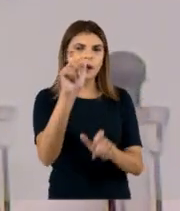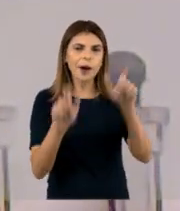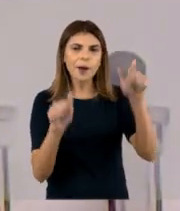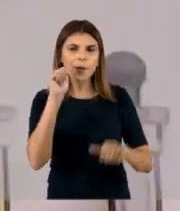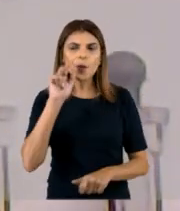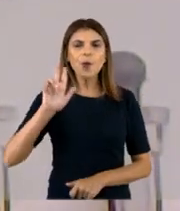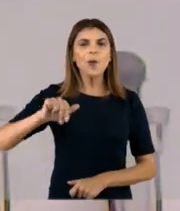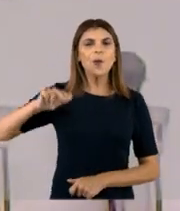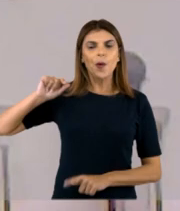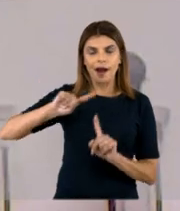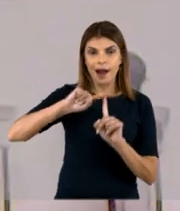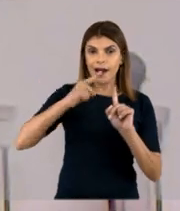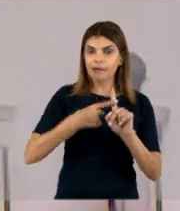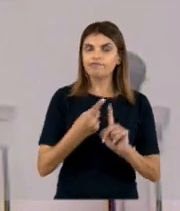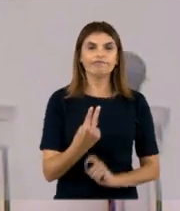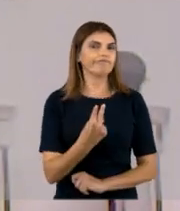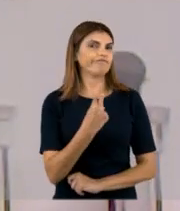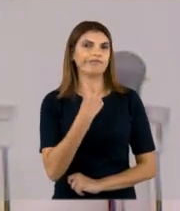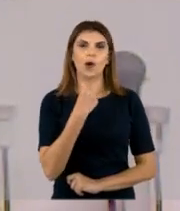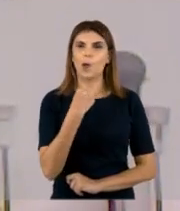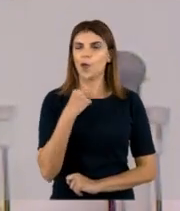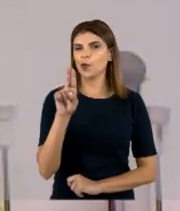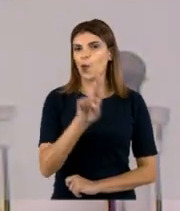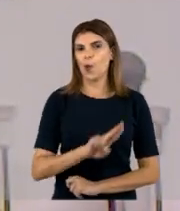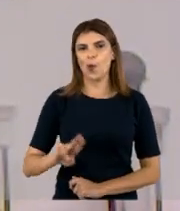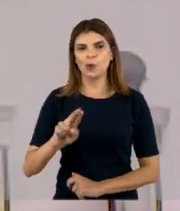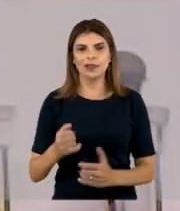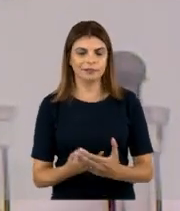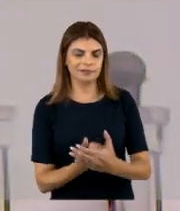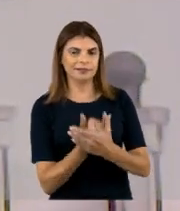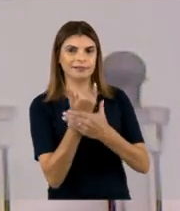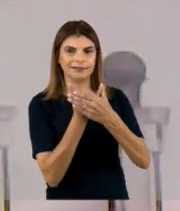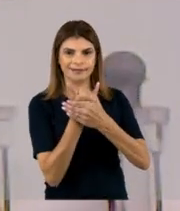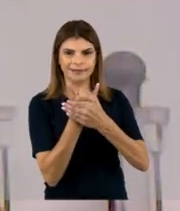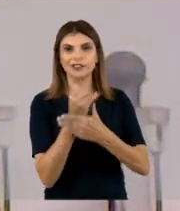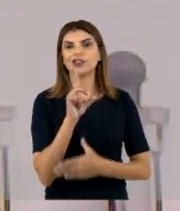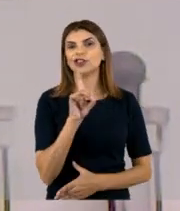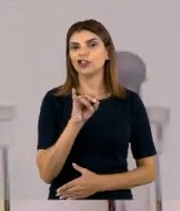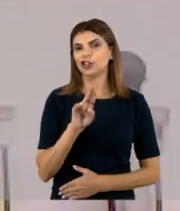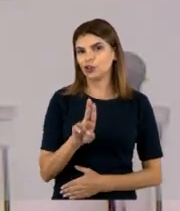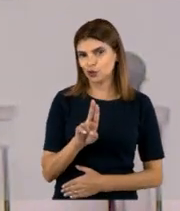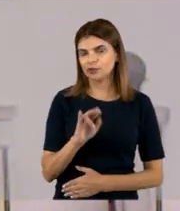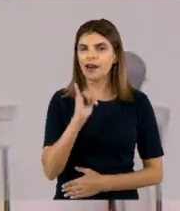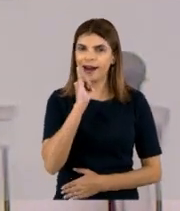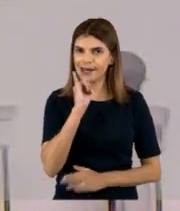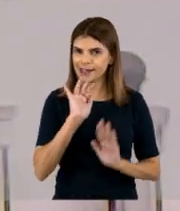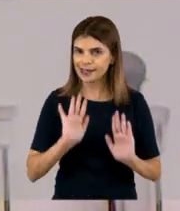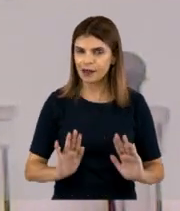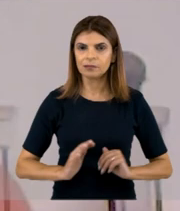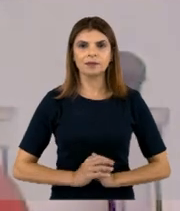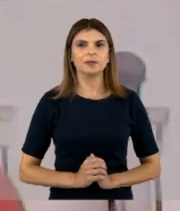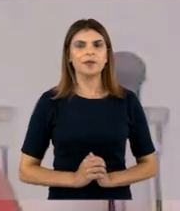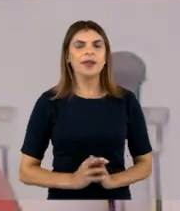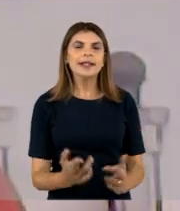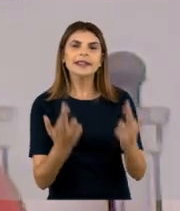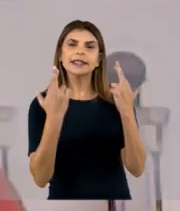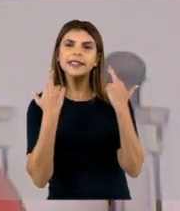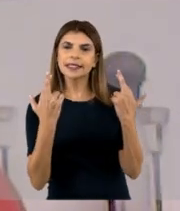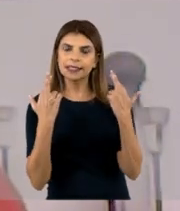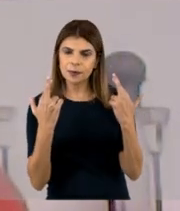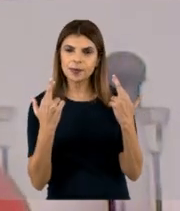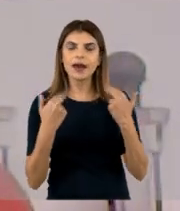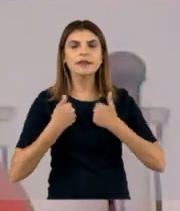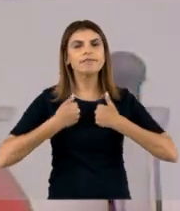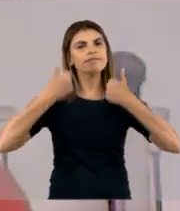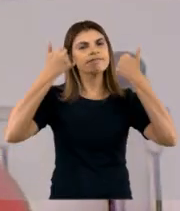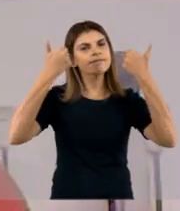mulheres que nunca gestaram não possam fazer uso de métodos como o DIU, por exemplo. Bom, eu